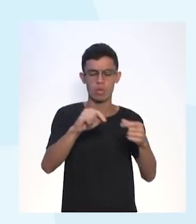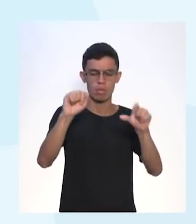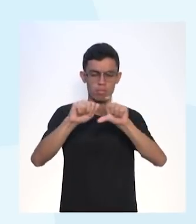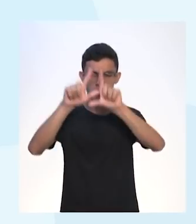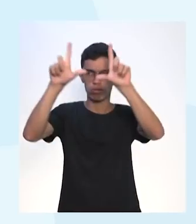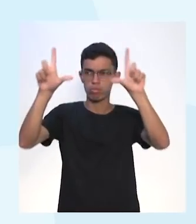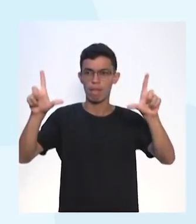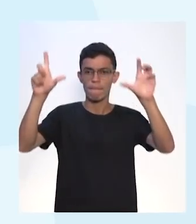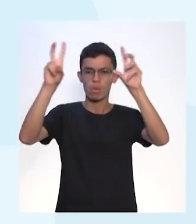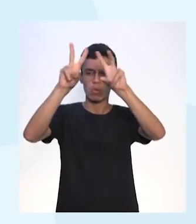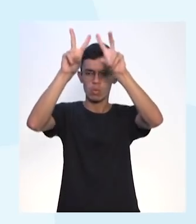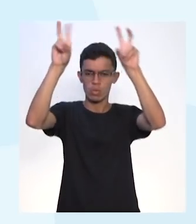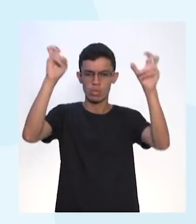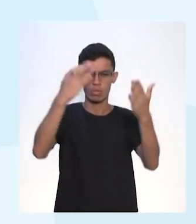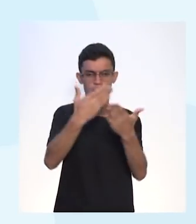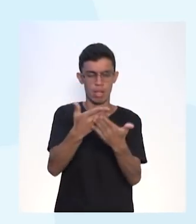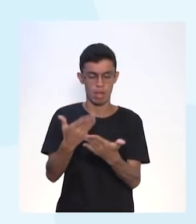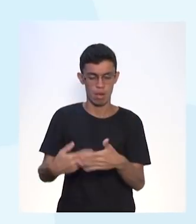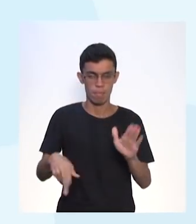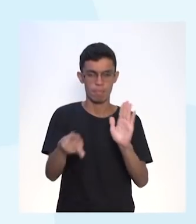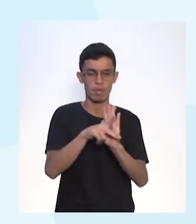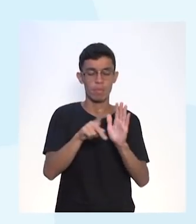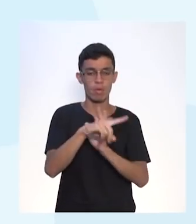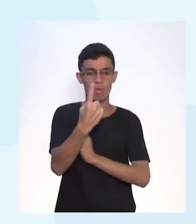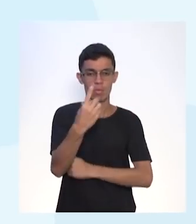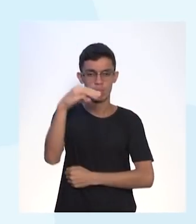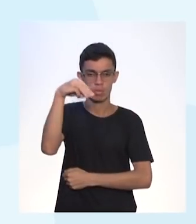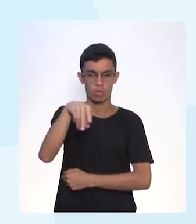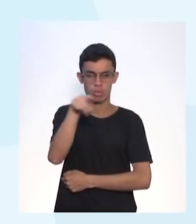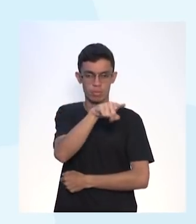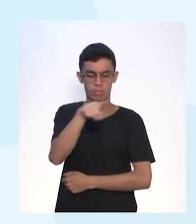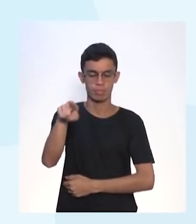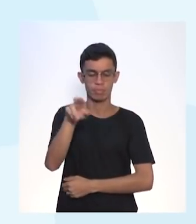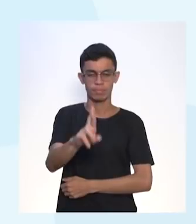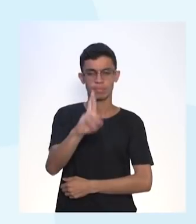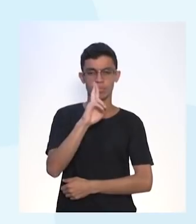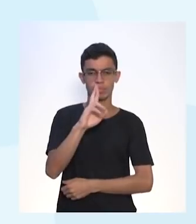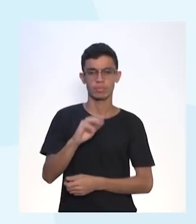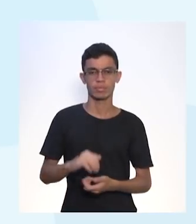com o título da aula. Vamos lá, um minuto para vocês.